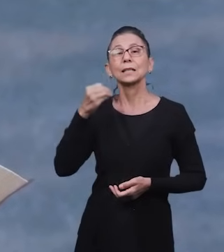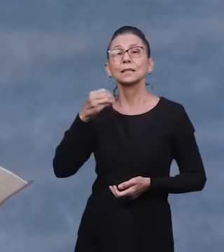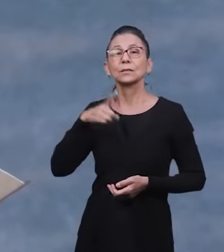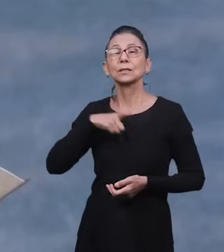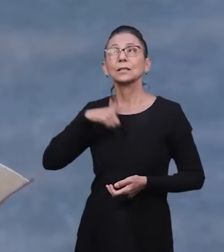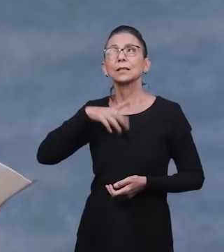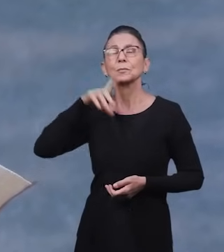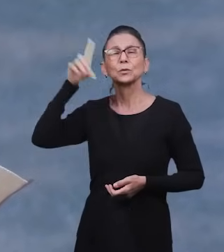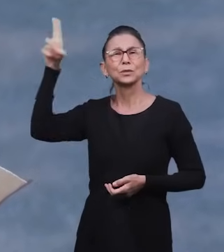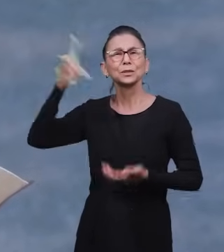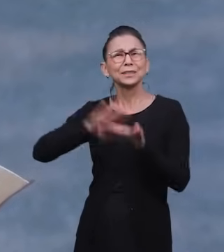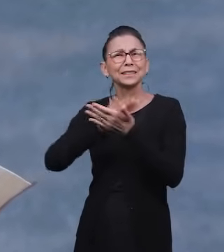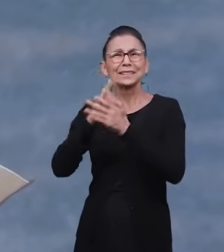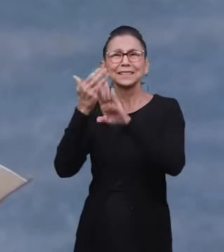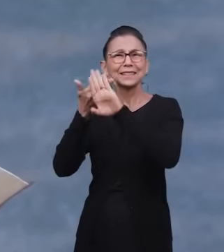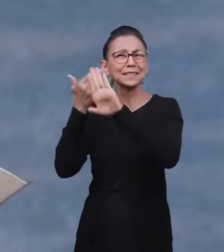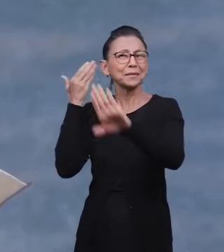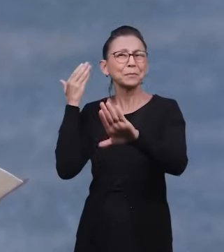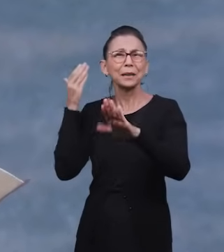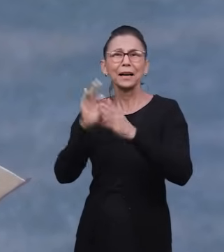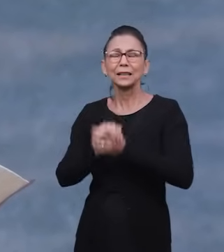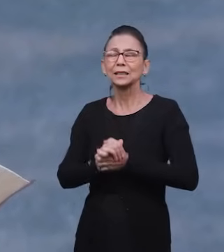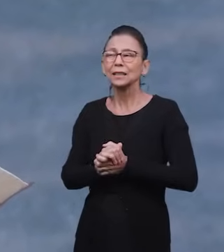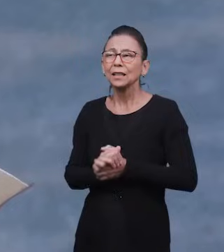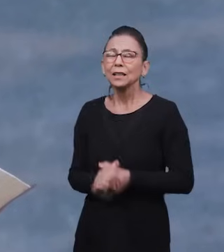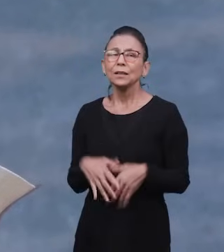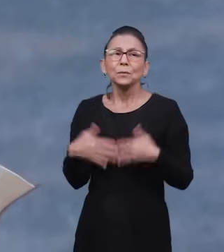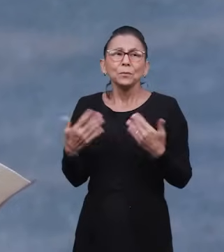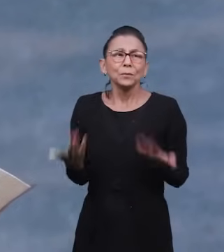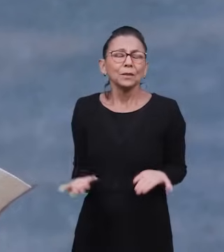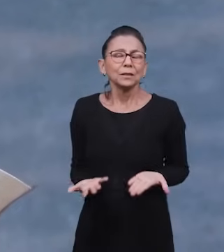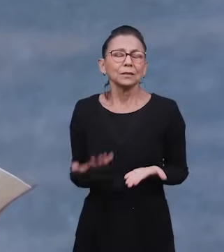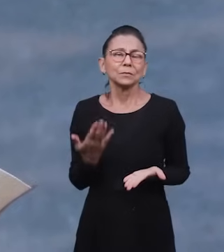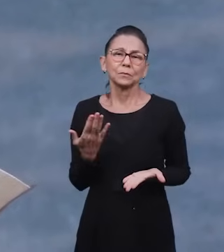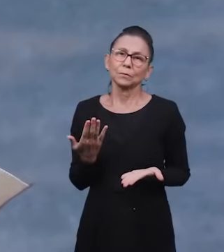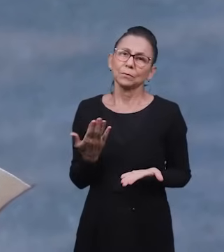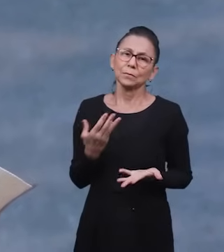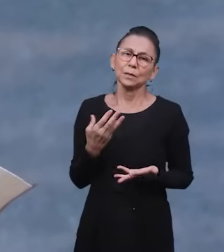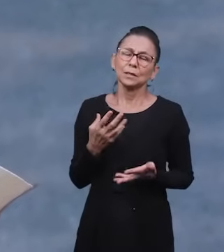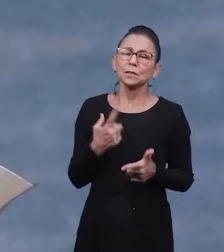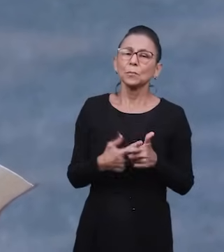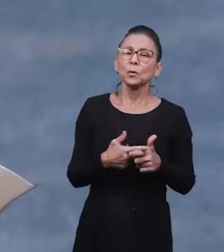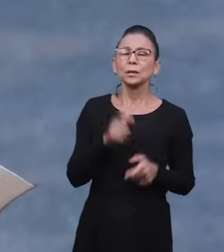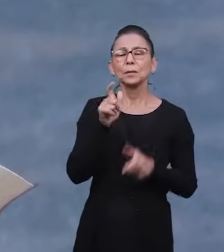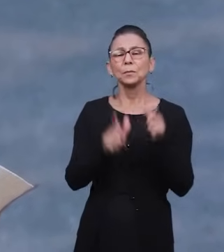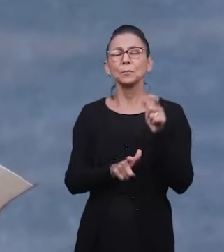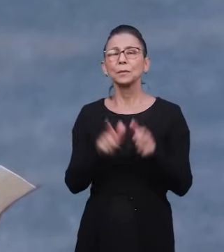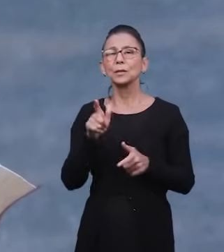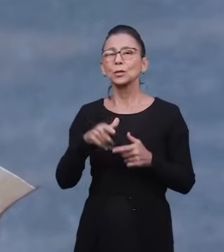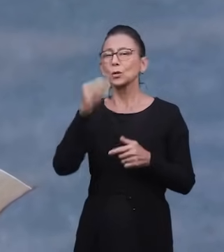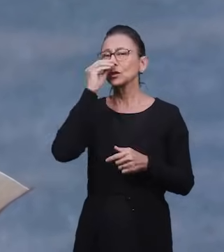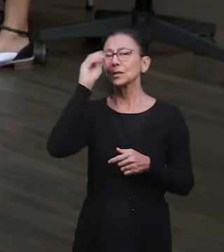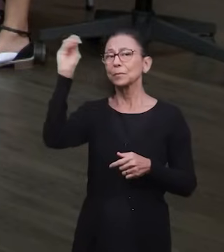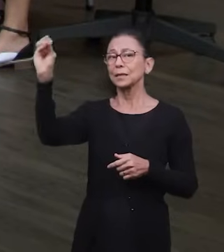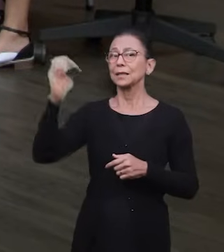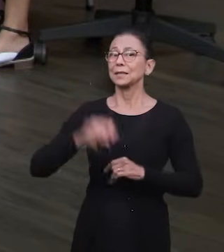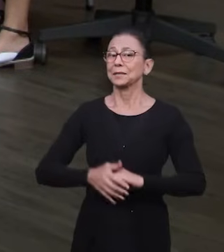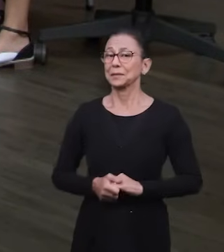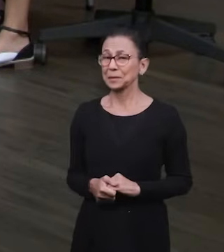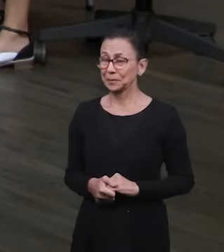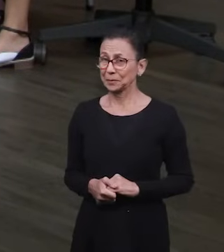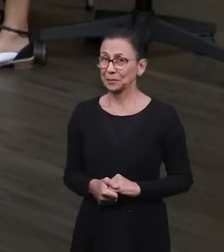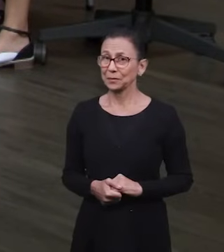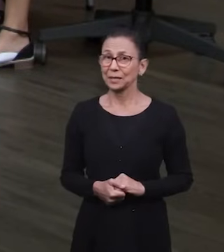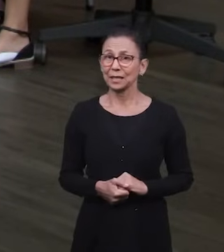com Deus, nada separa, nada é impossível. Mas como que alguém nega? Aí é diferente. Os inimigos do homem de sua